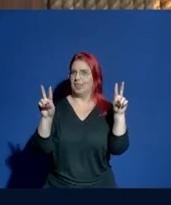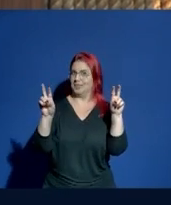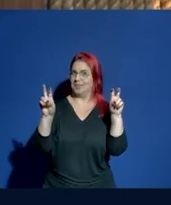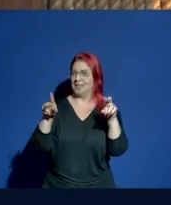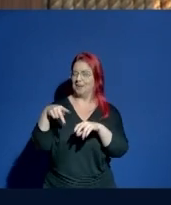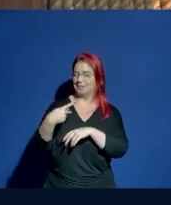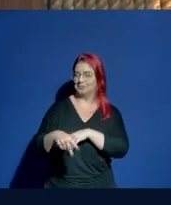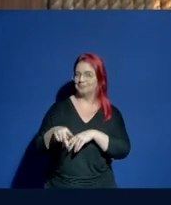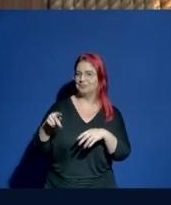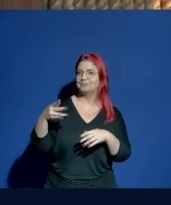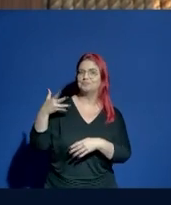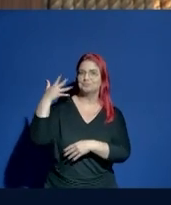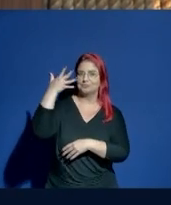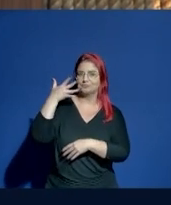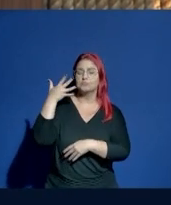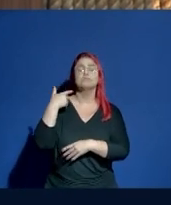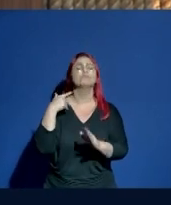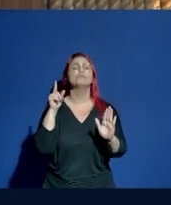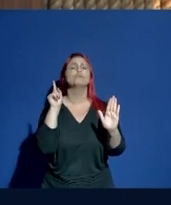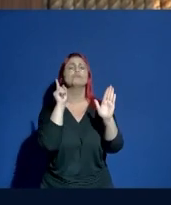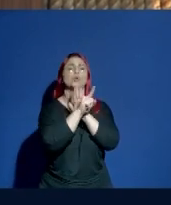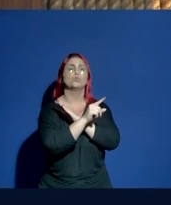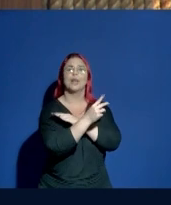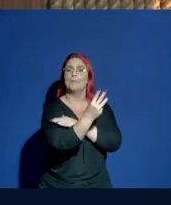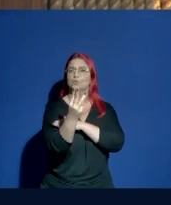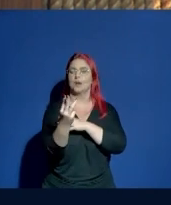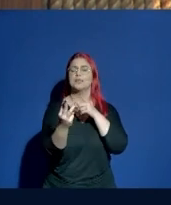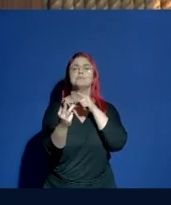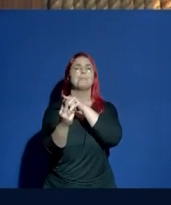nosso painel, eu queria começar com uma pergunta para os três,